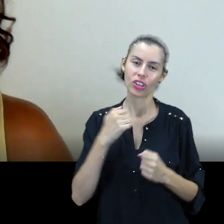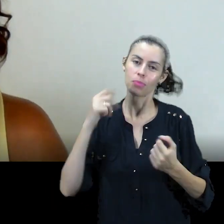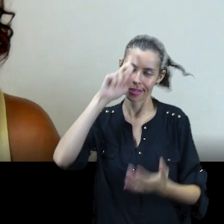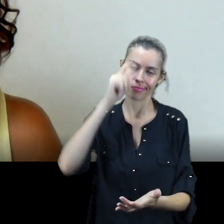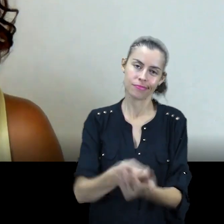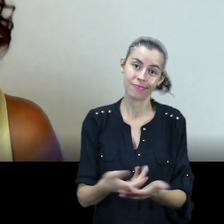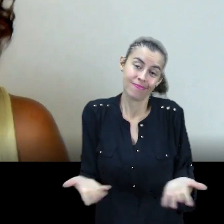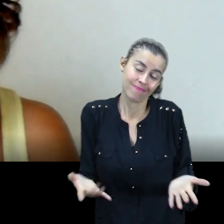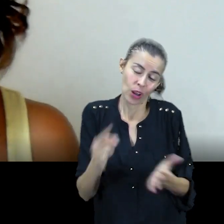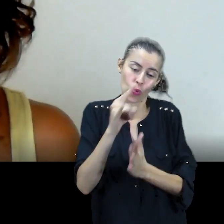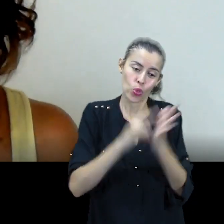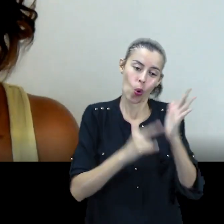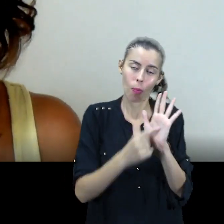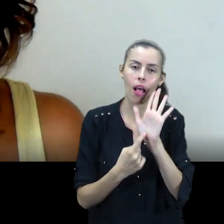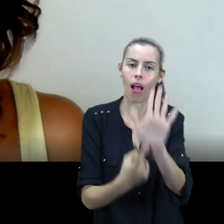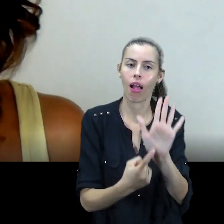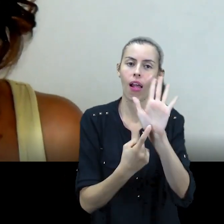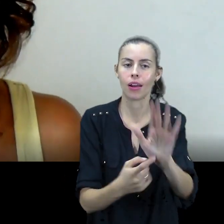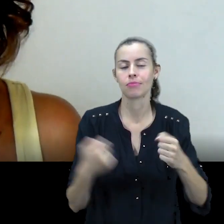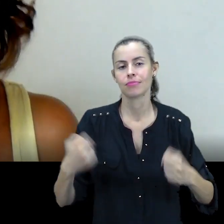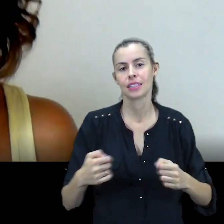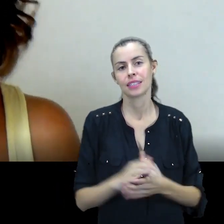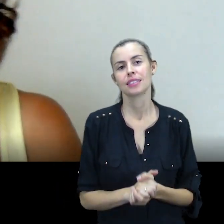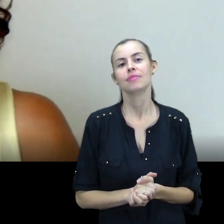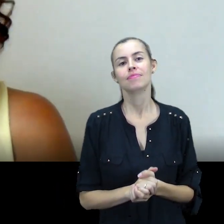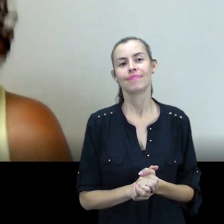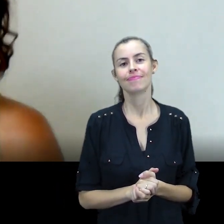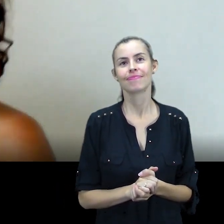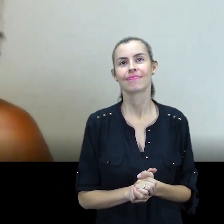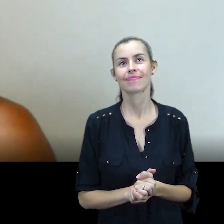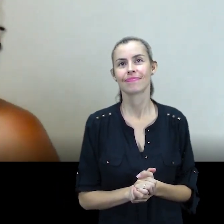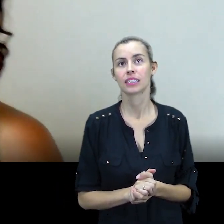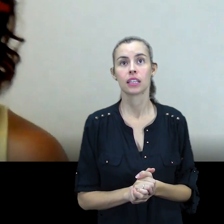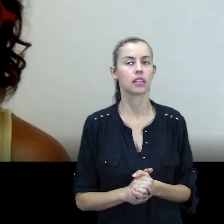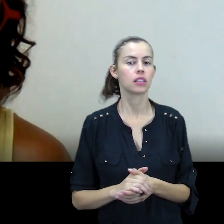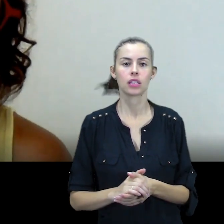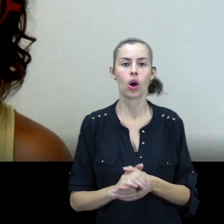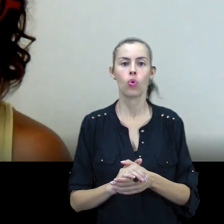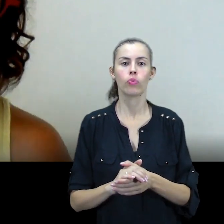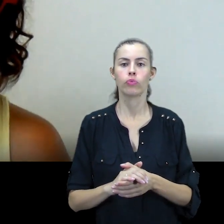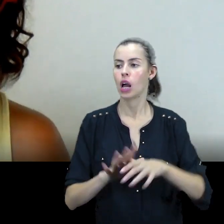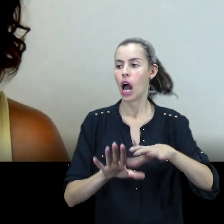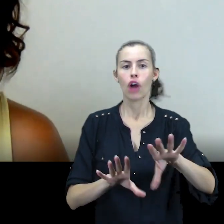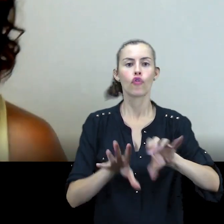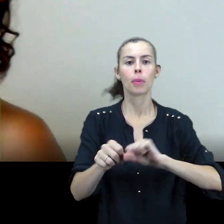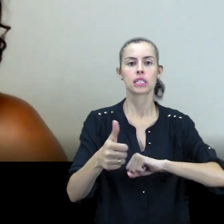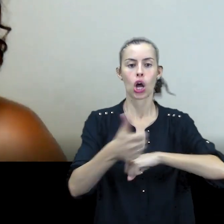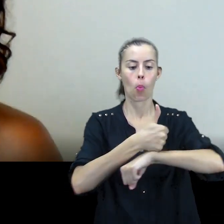trilha formativa. Uma das coisas que a gente já até pensou, bom, a gente não pode obrigar quem já está ali, mas a gente